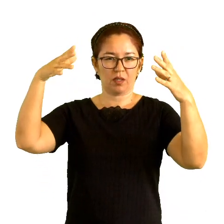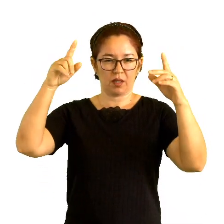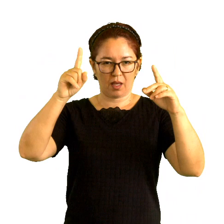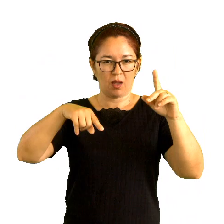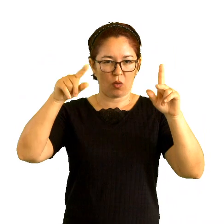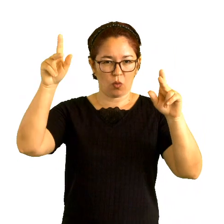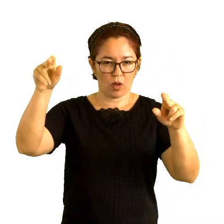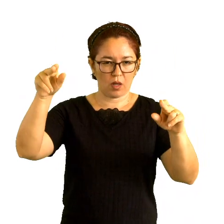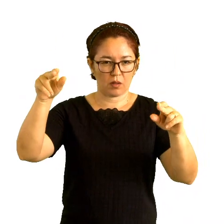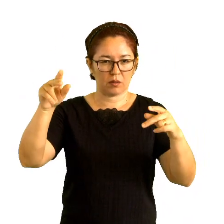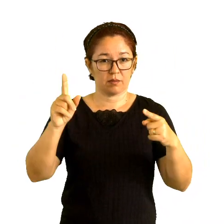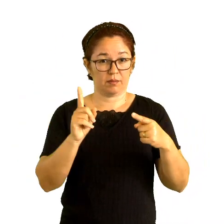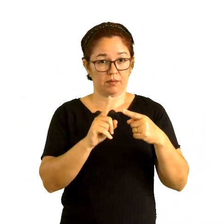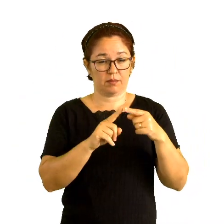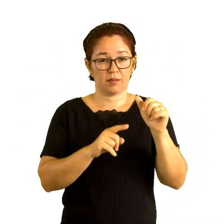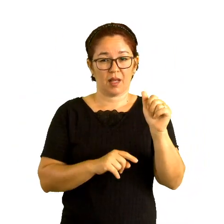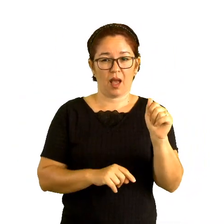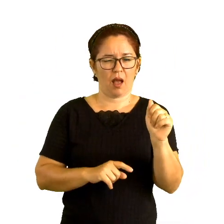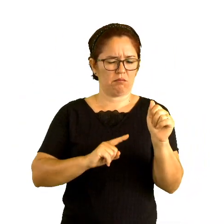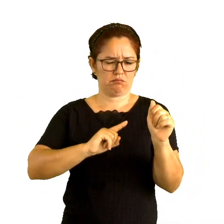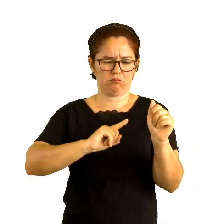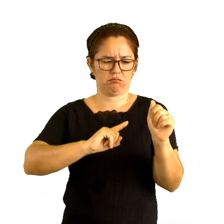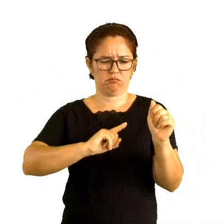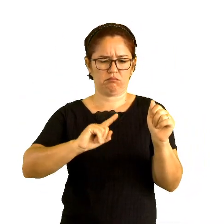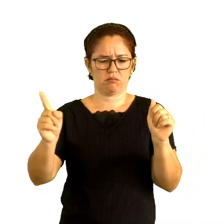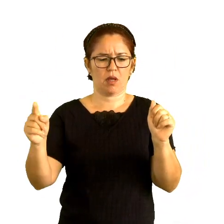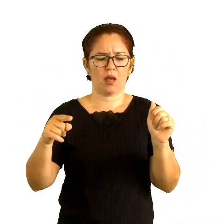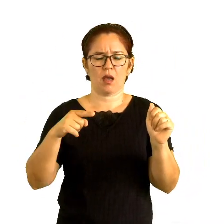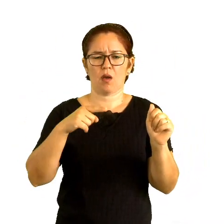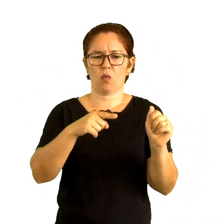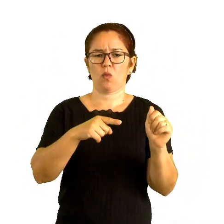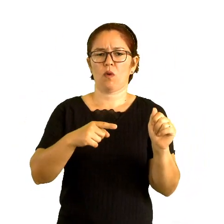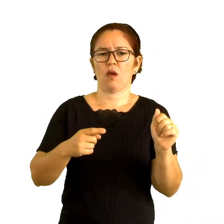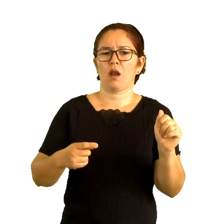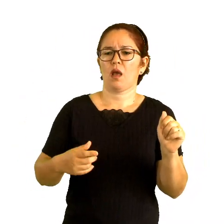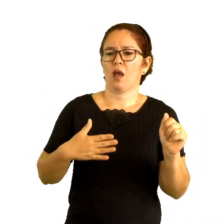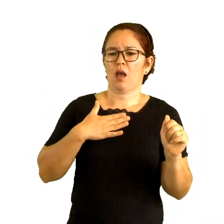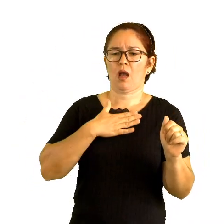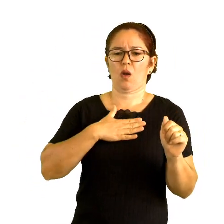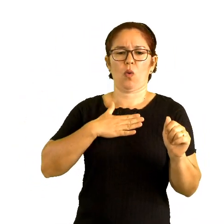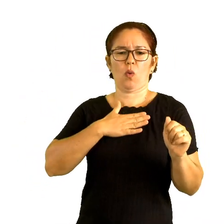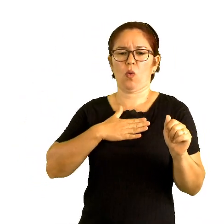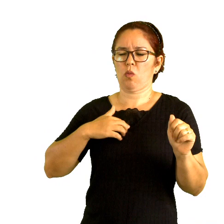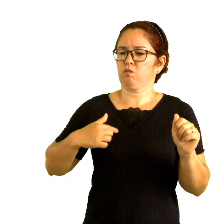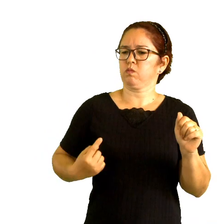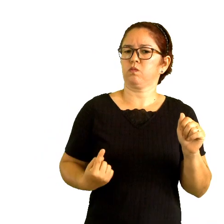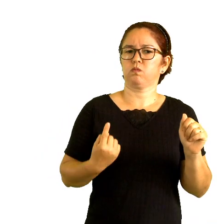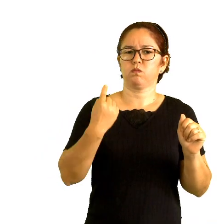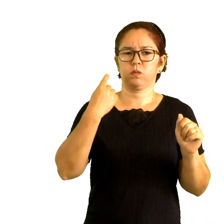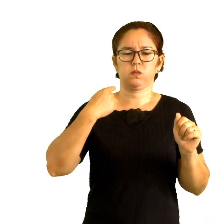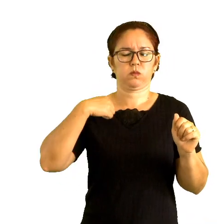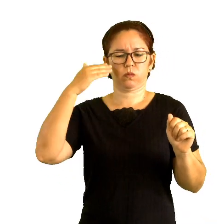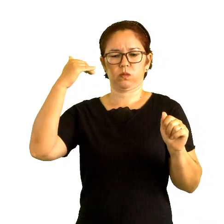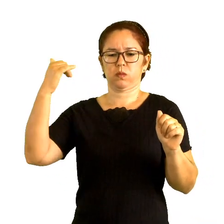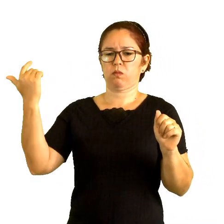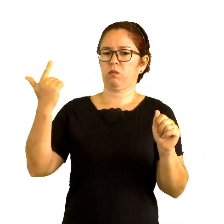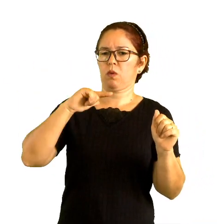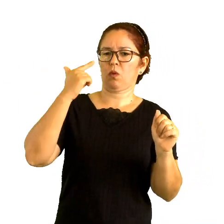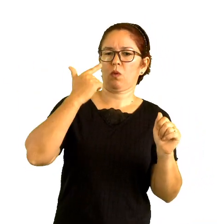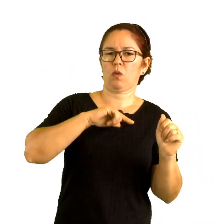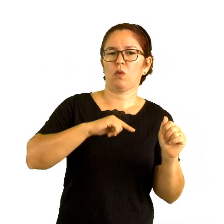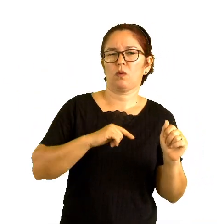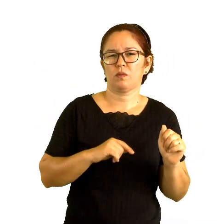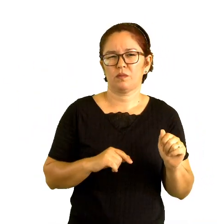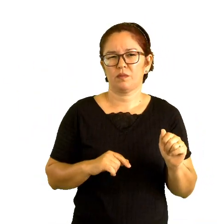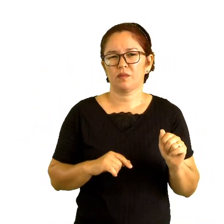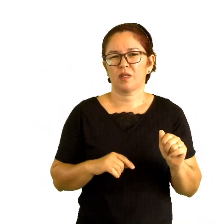A, não, pois a princesa preza por sua independência e não tem a ideia de felicidade relacionada